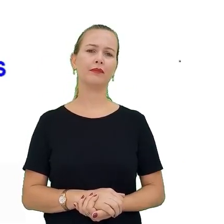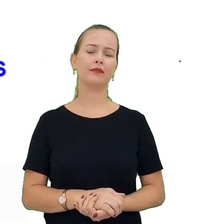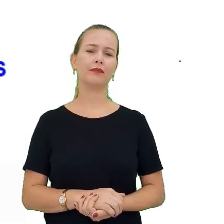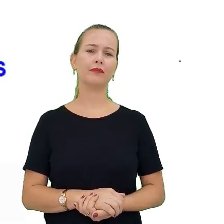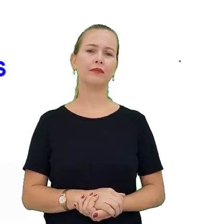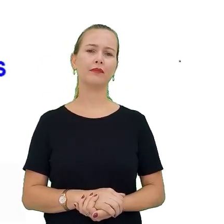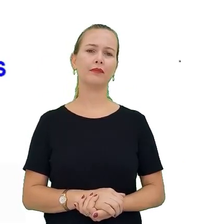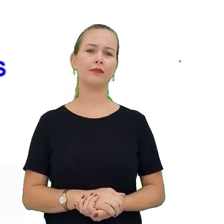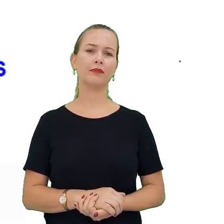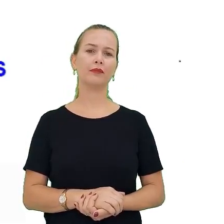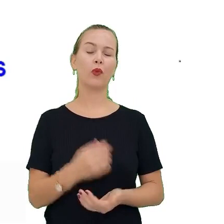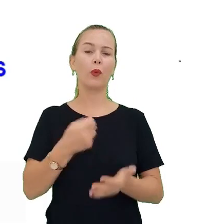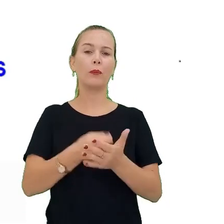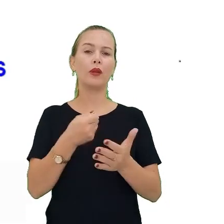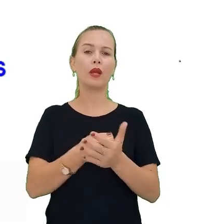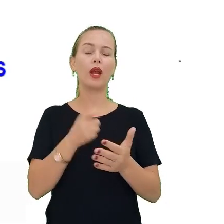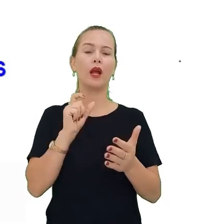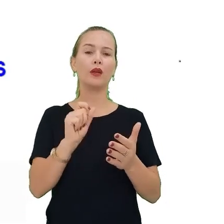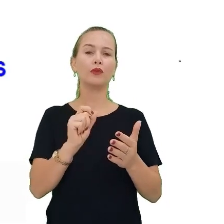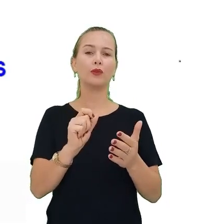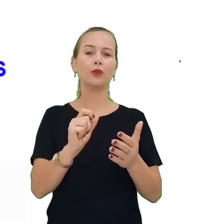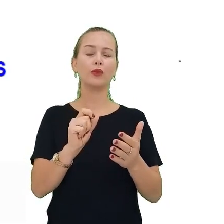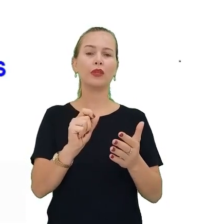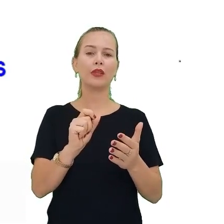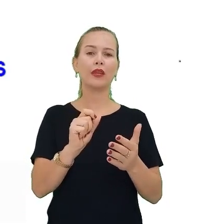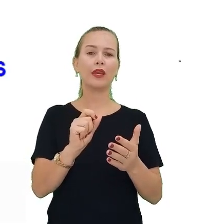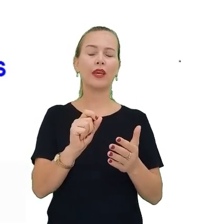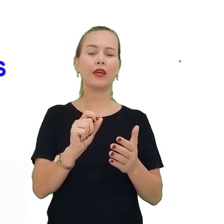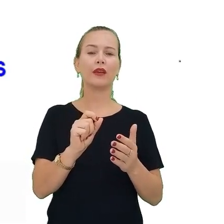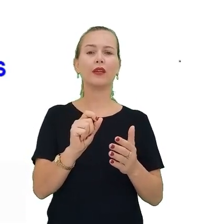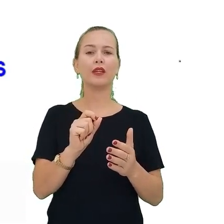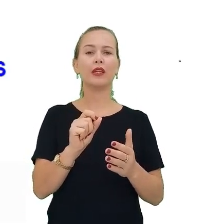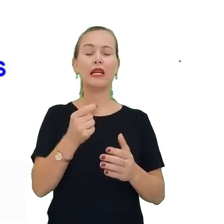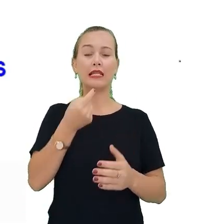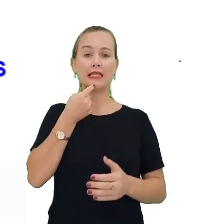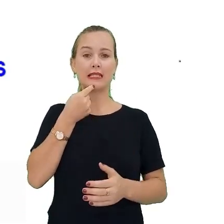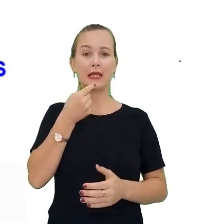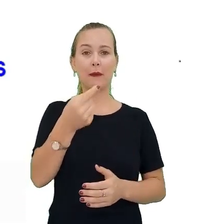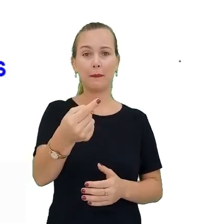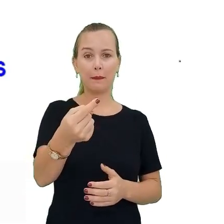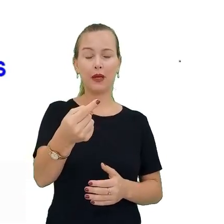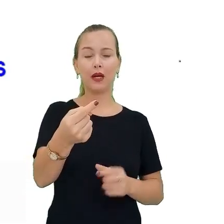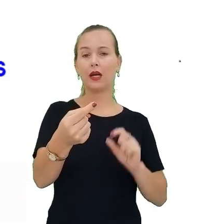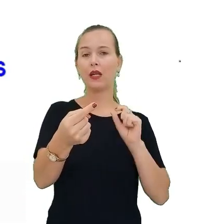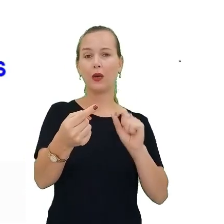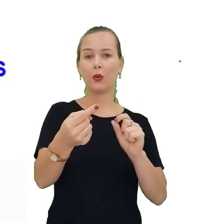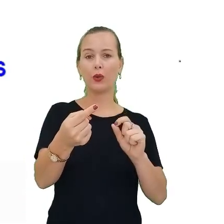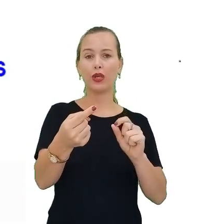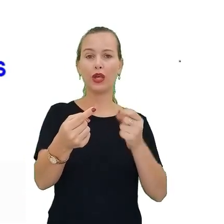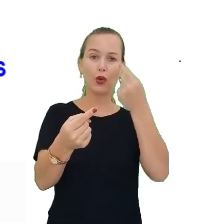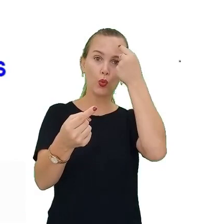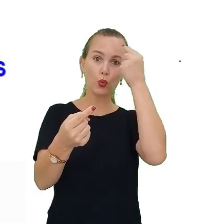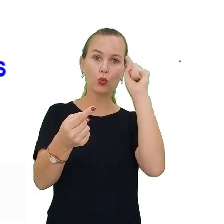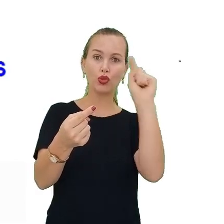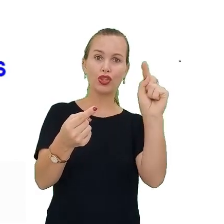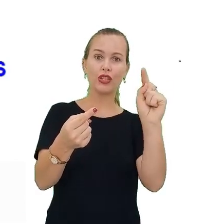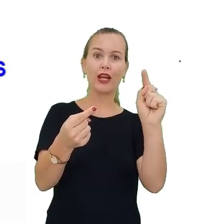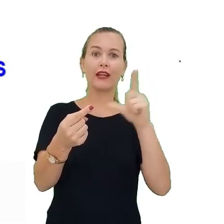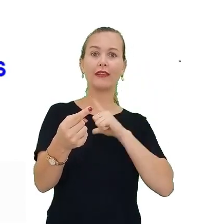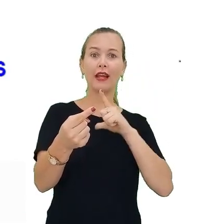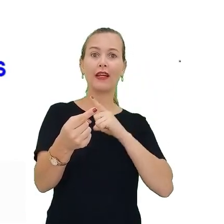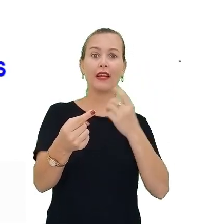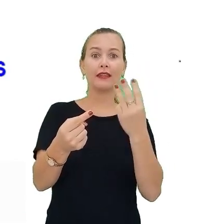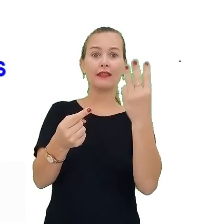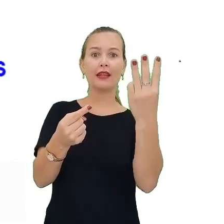Como a exigência é reunir no mínimo 3 aniversariantes no mesmo dia, pensamos de imediato e logicamente preencher